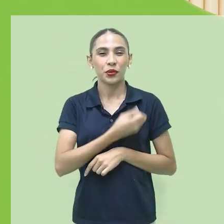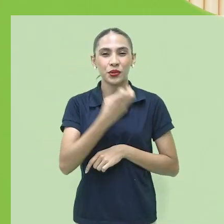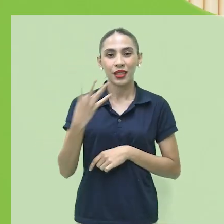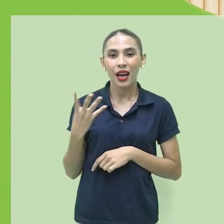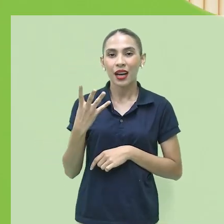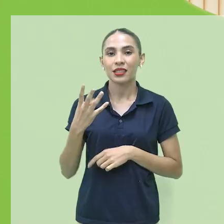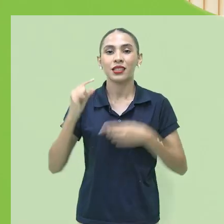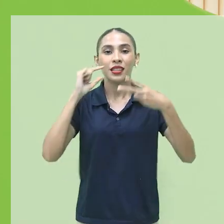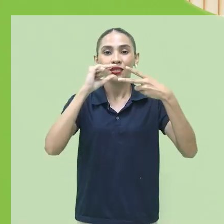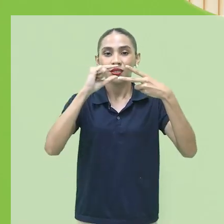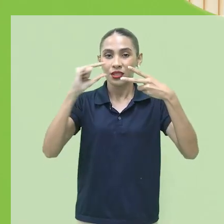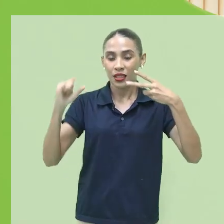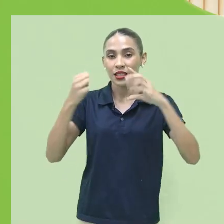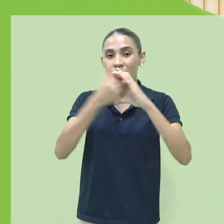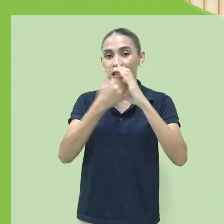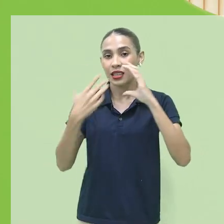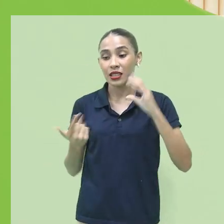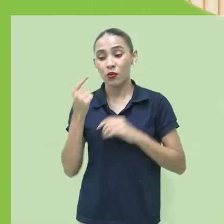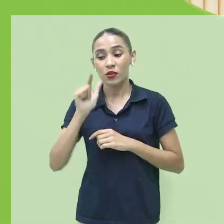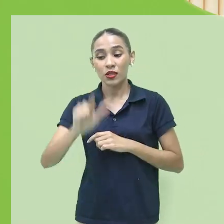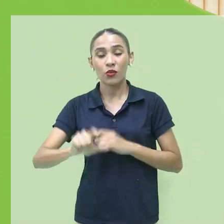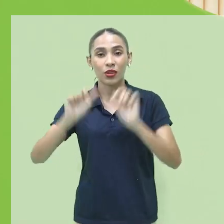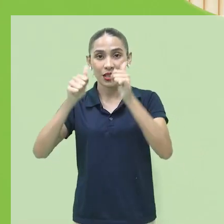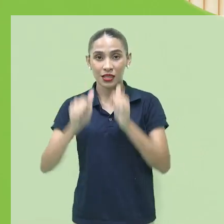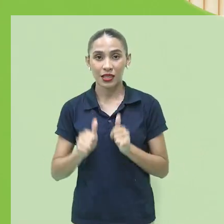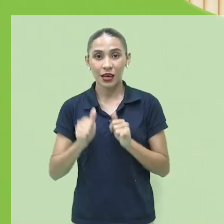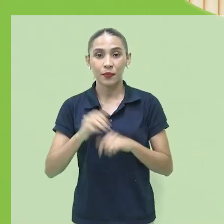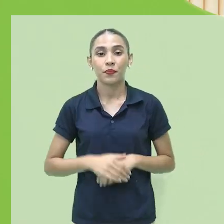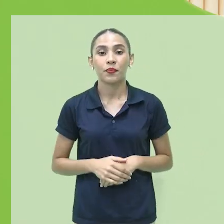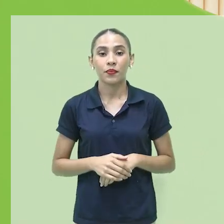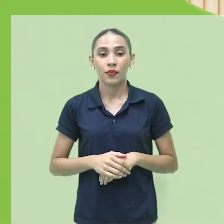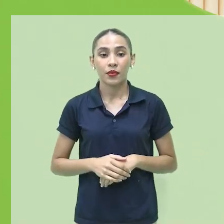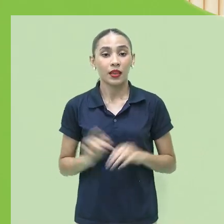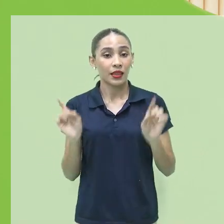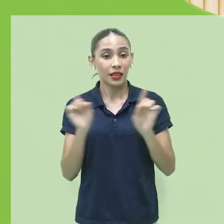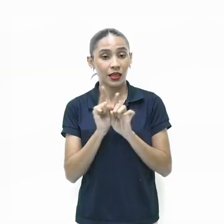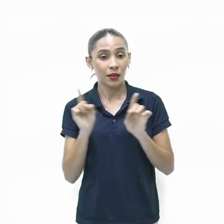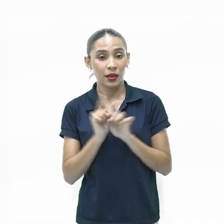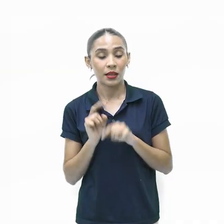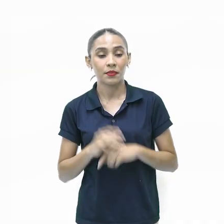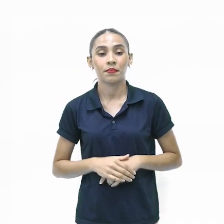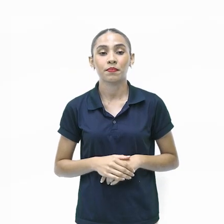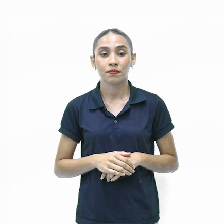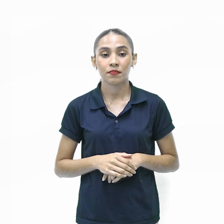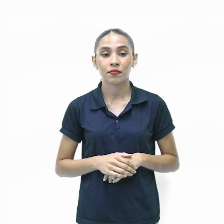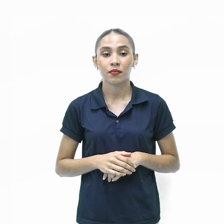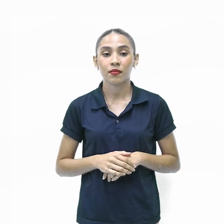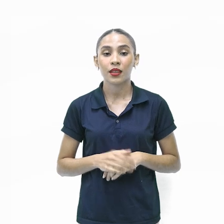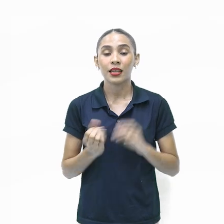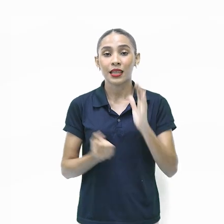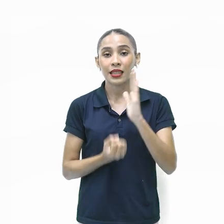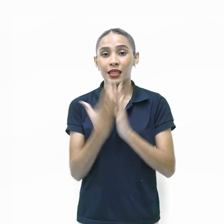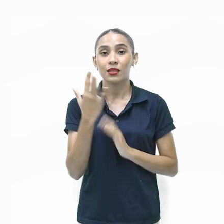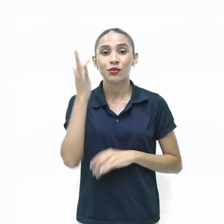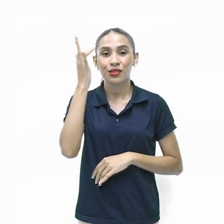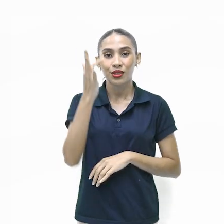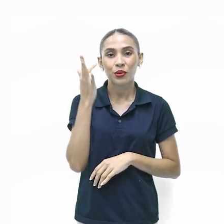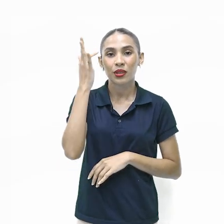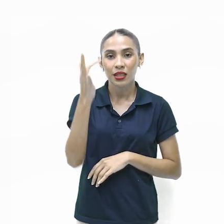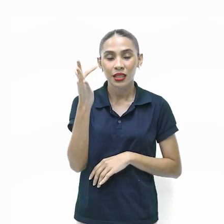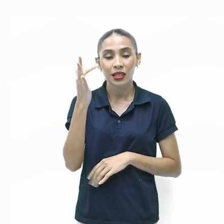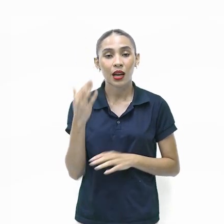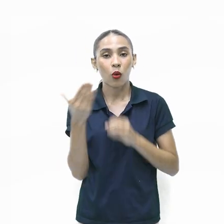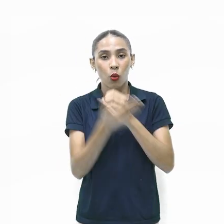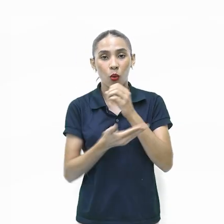devido à quantidade de genes e características que ele observa. E aí, por fim, a gente observa a formulação de